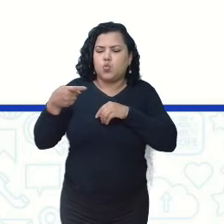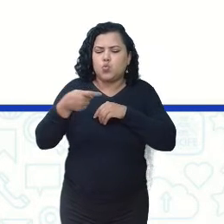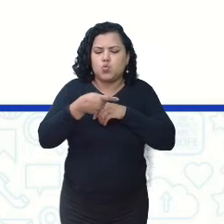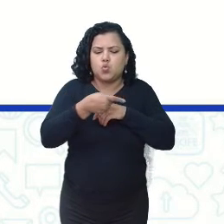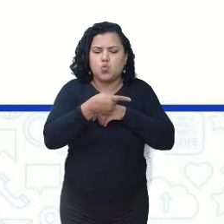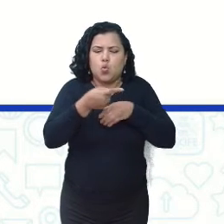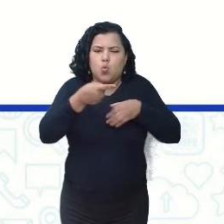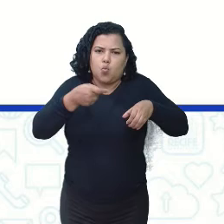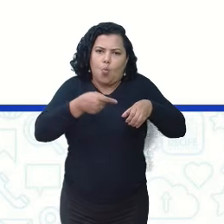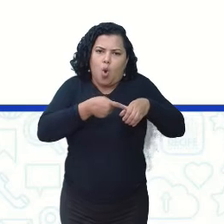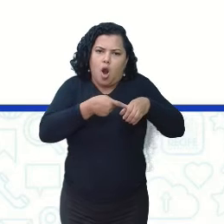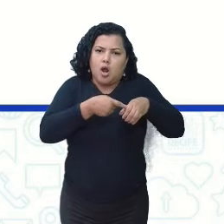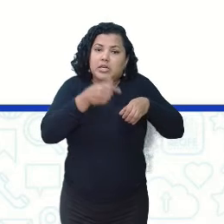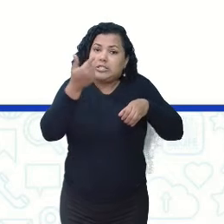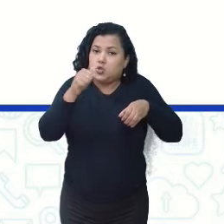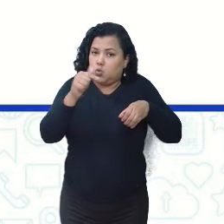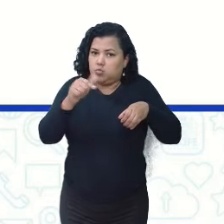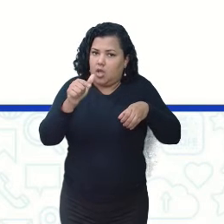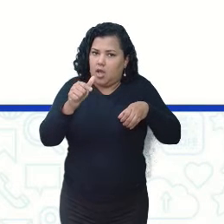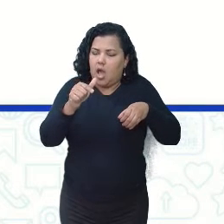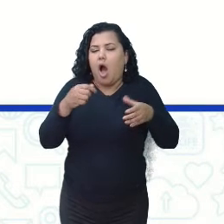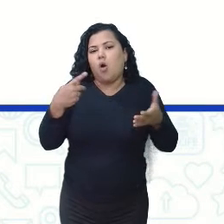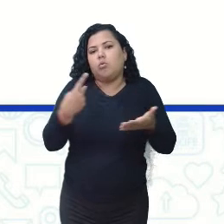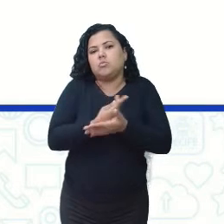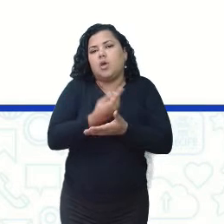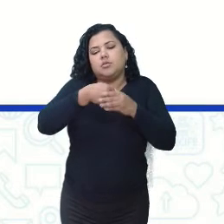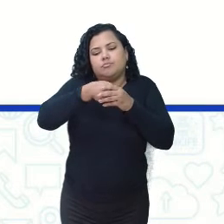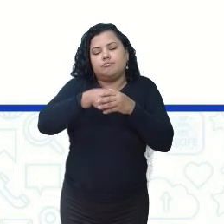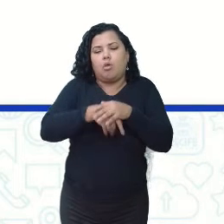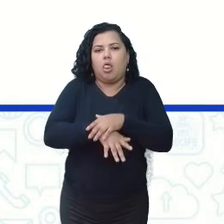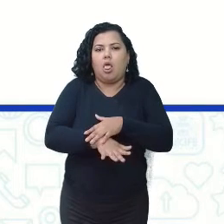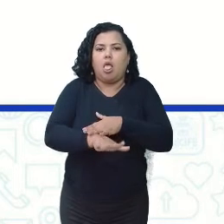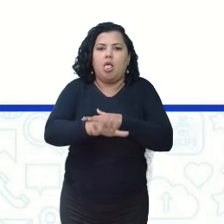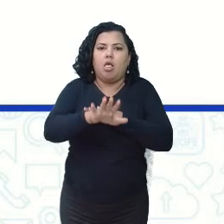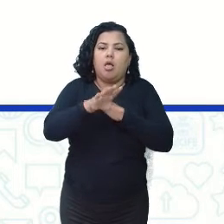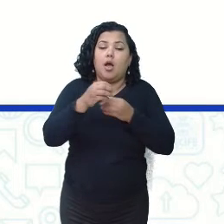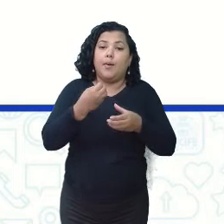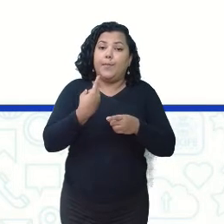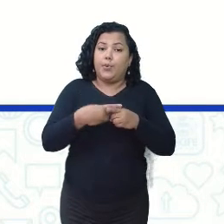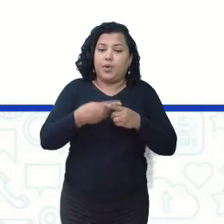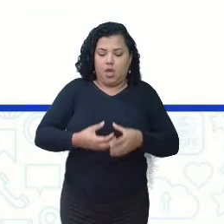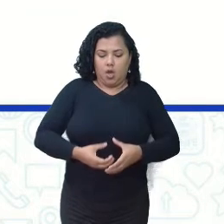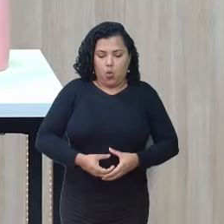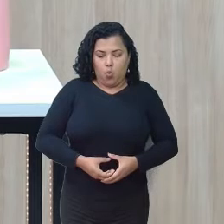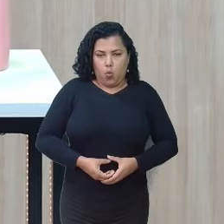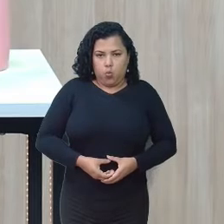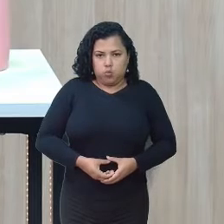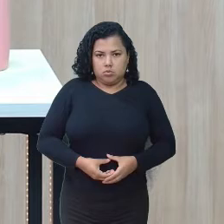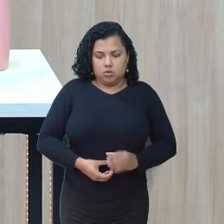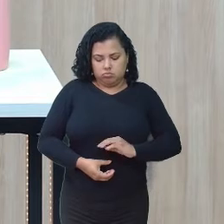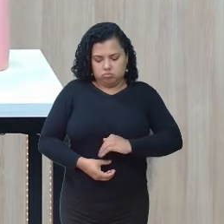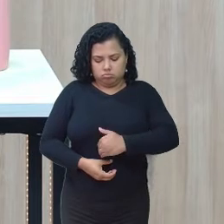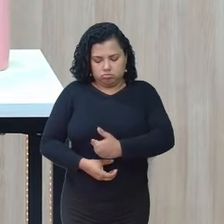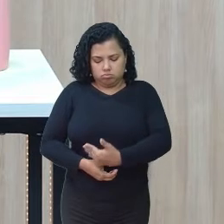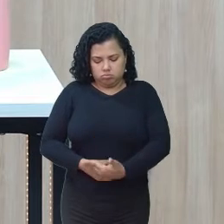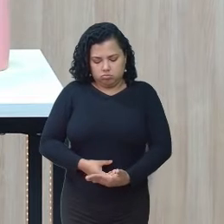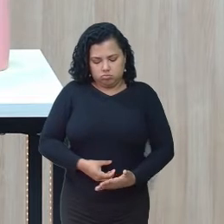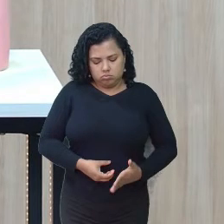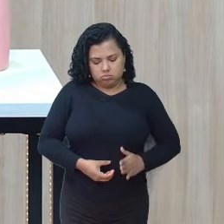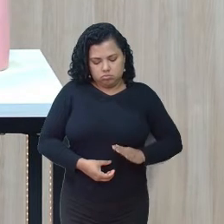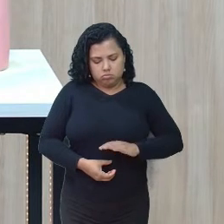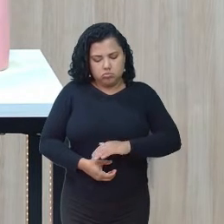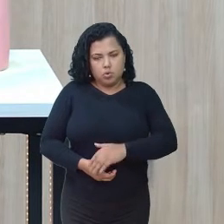a descamação do revestimento da parede interna do útero. O revestimento da parede interna do útero